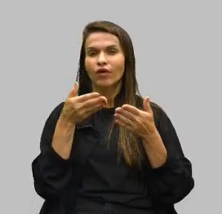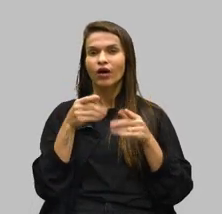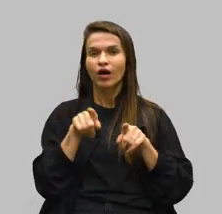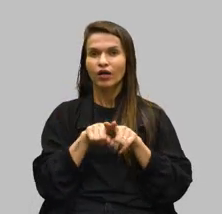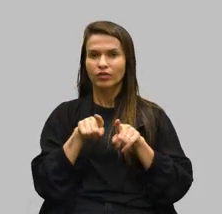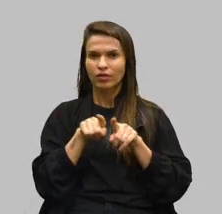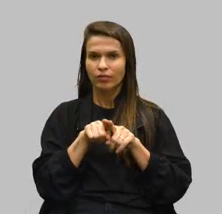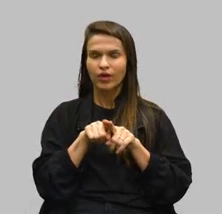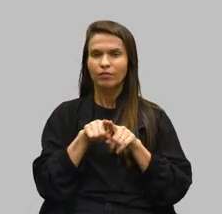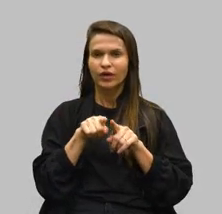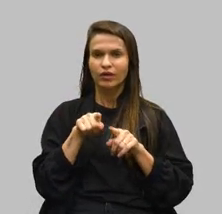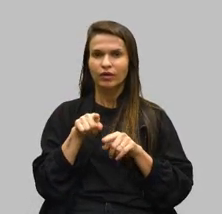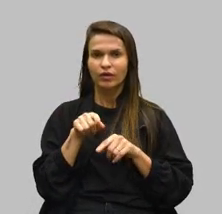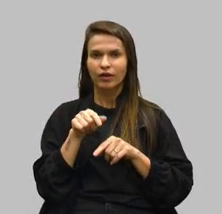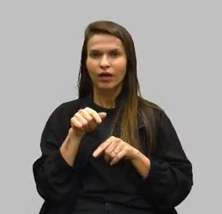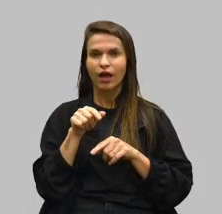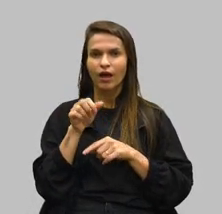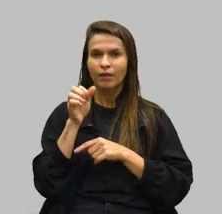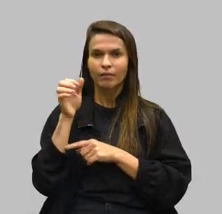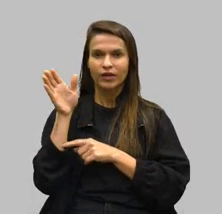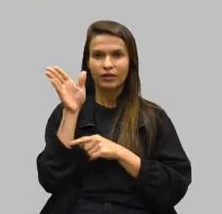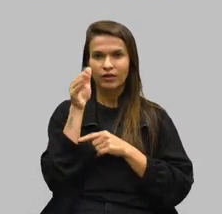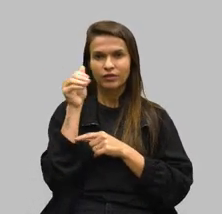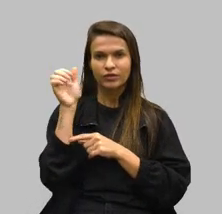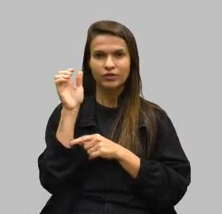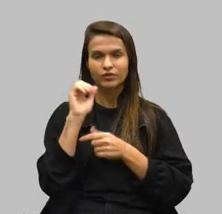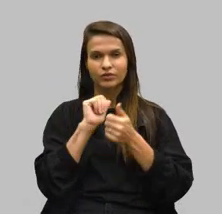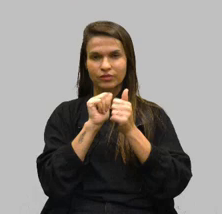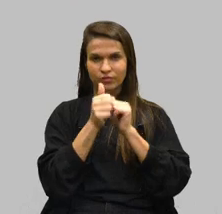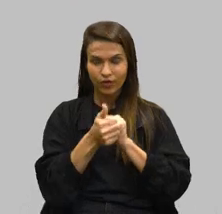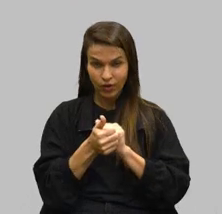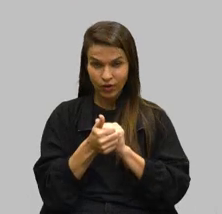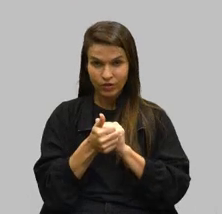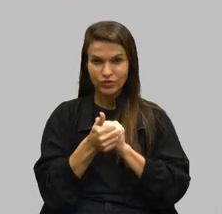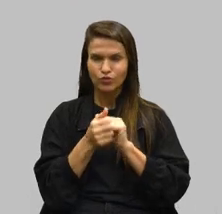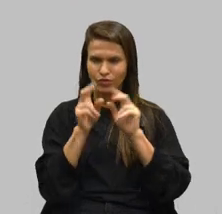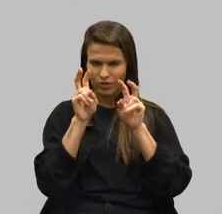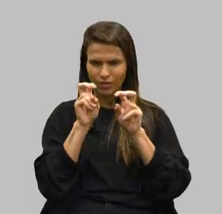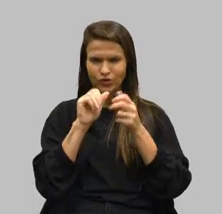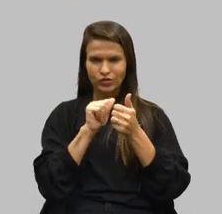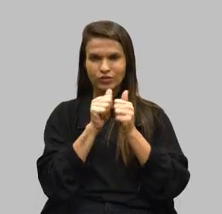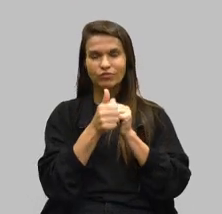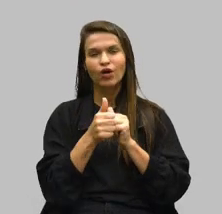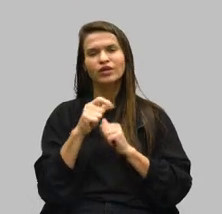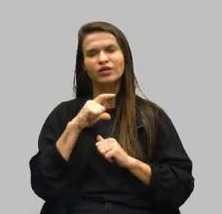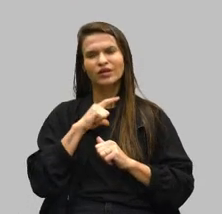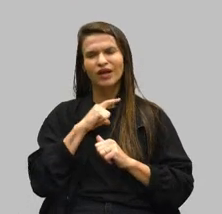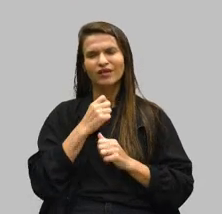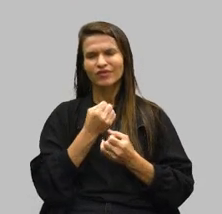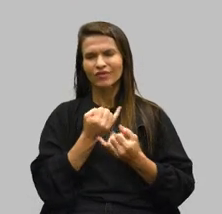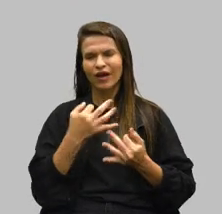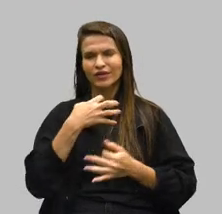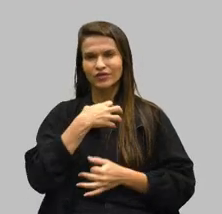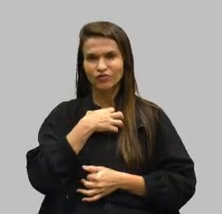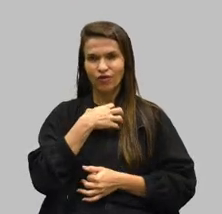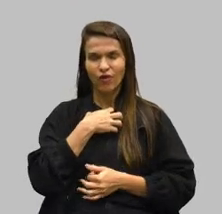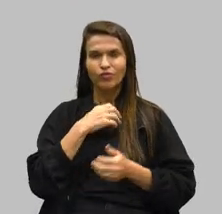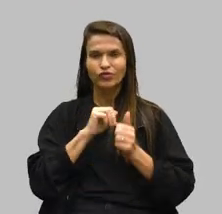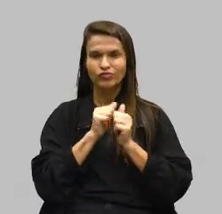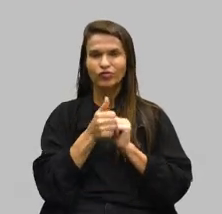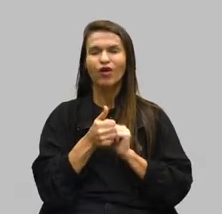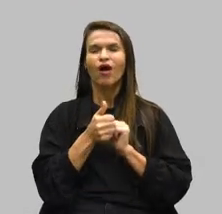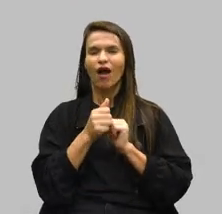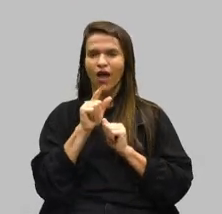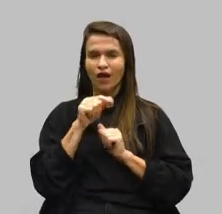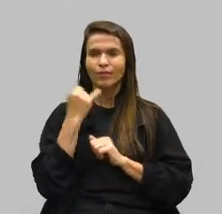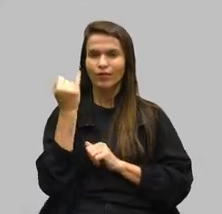que é muito cara para mim que é a bandeira do esporte né o esporte ele existe de várias formas o esporte é uma ferramenta muito